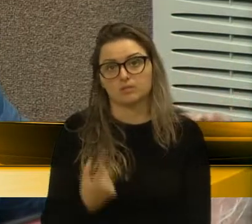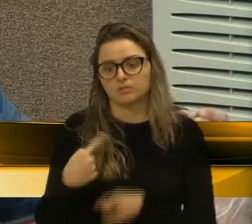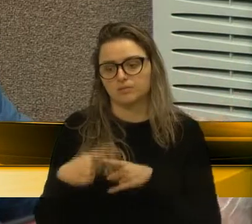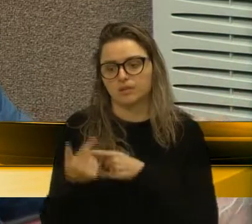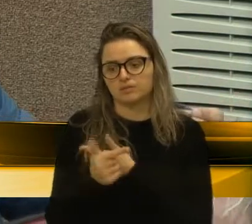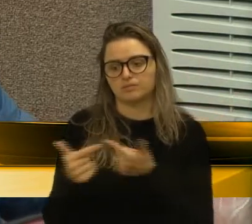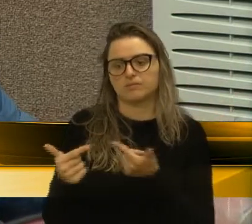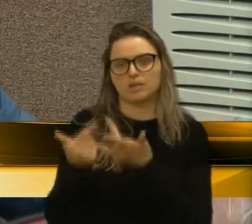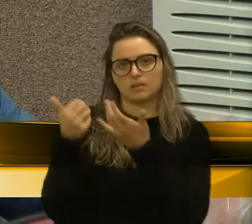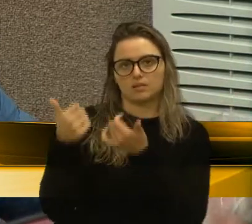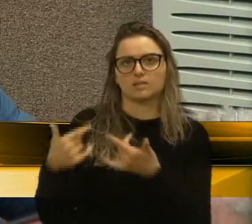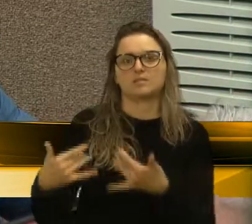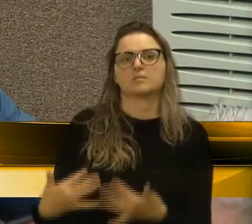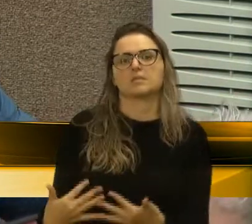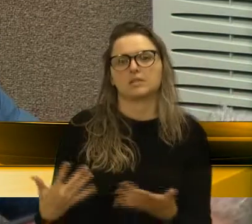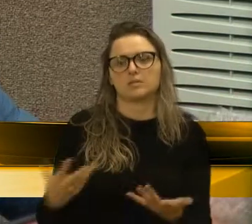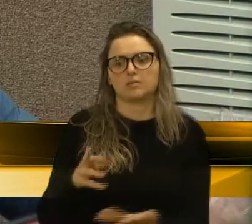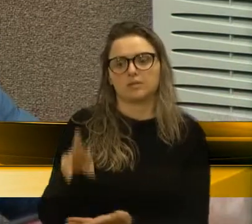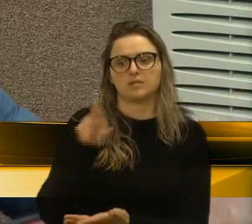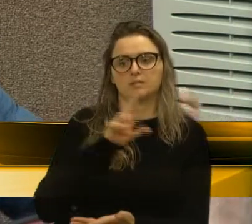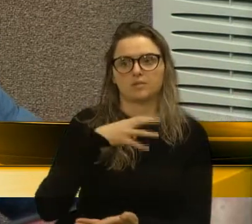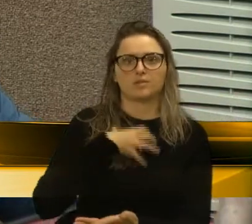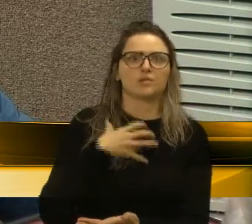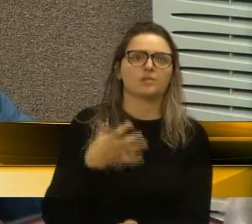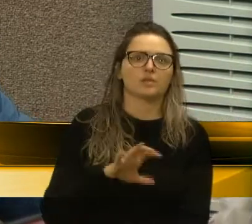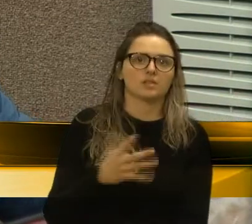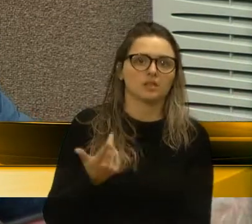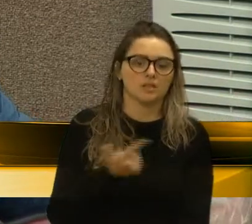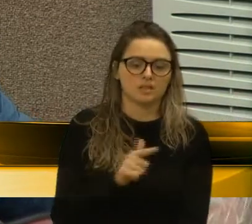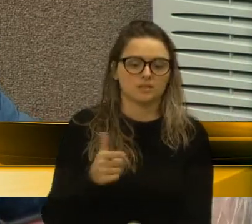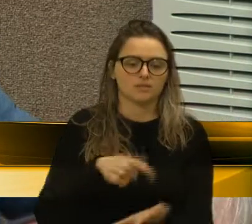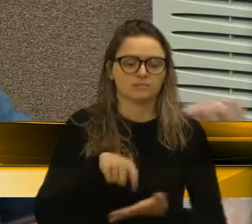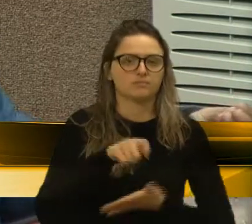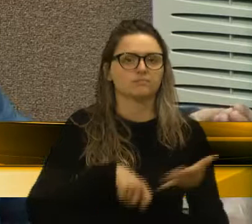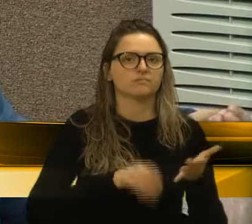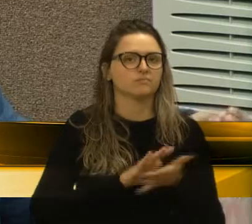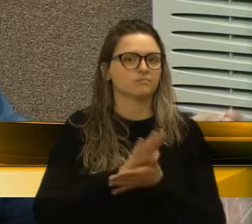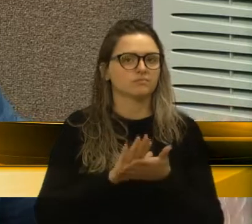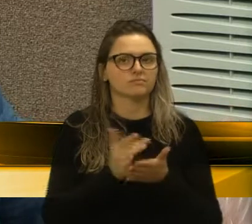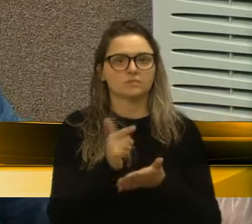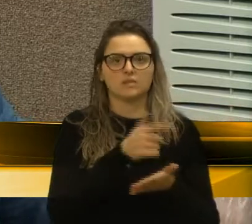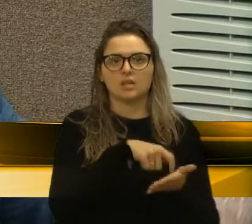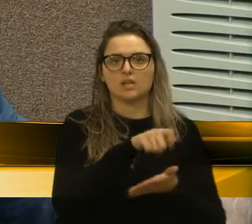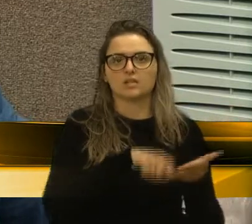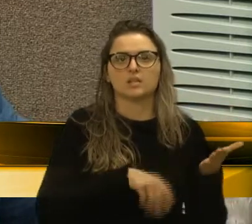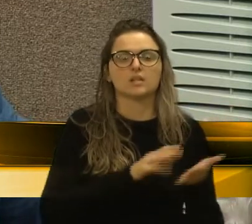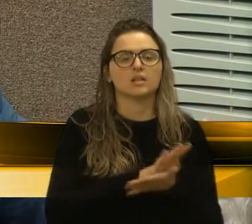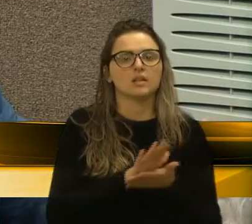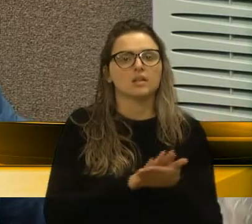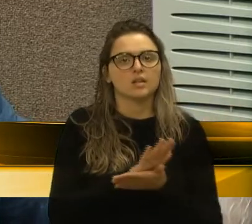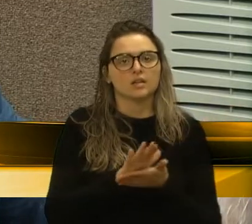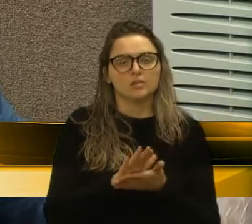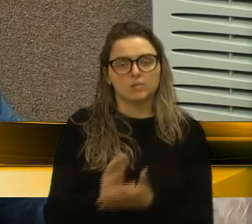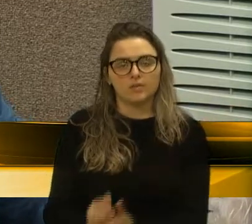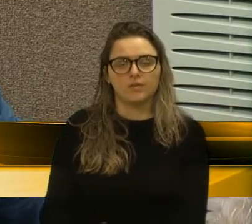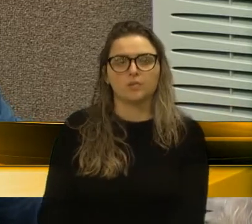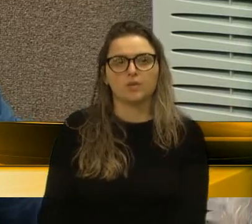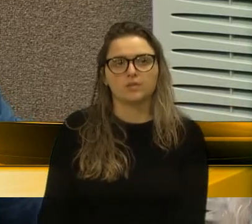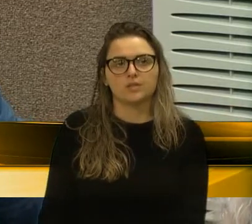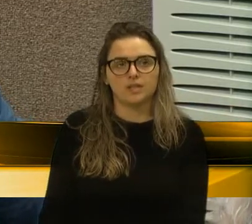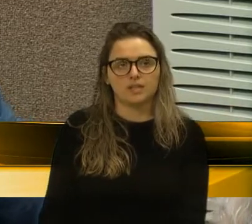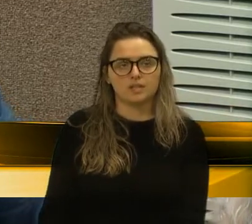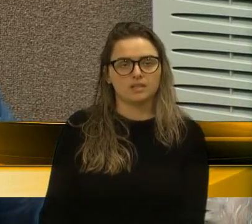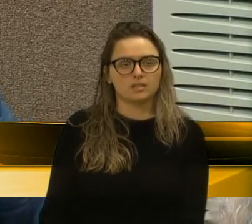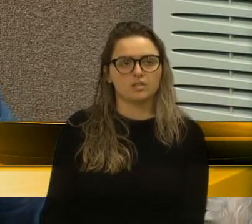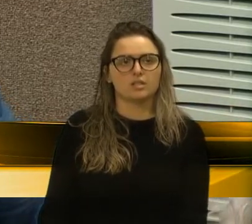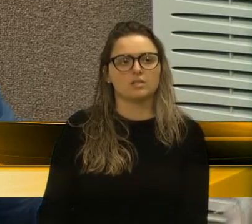tem explicação responder dessa forma e ninguém assinar. Ninguém assinar o e-mail. Isso sim é falta de respeito